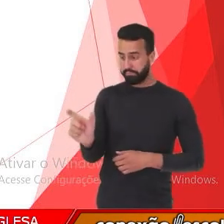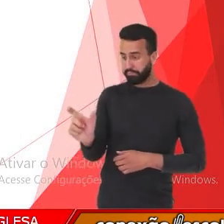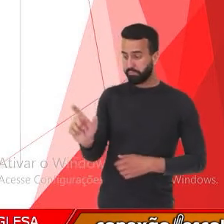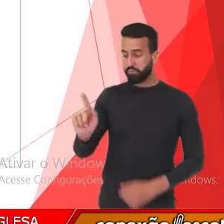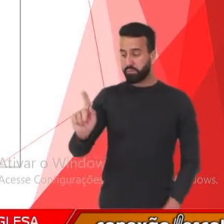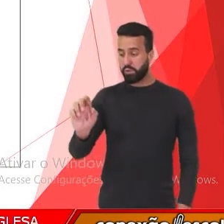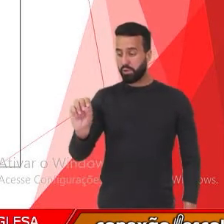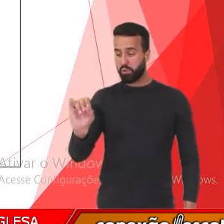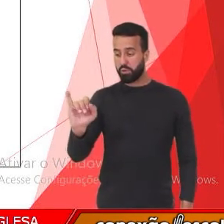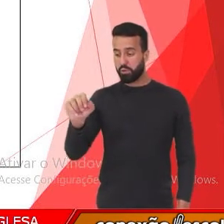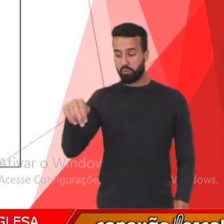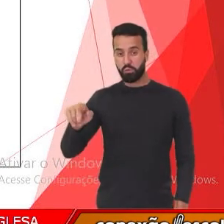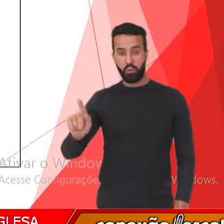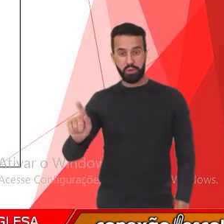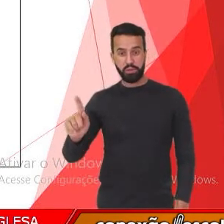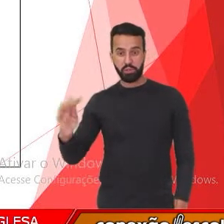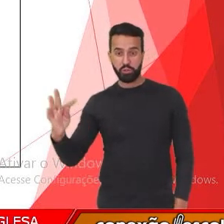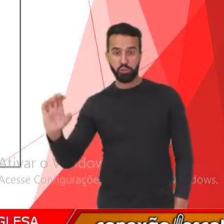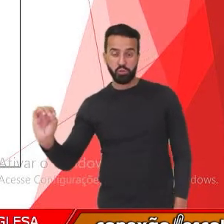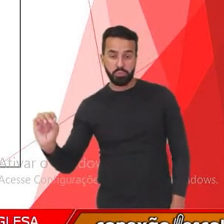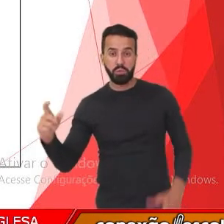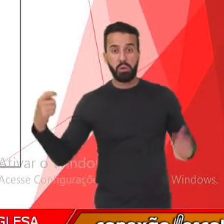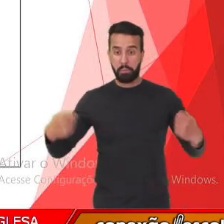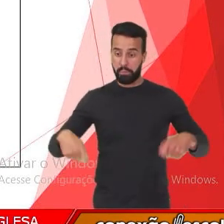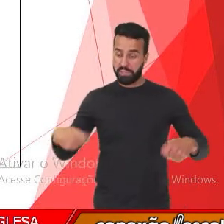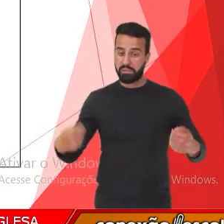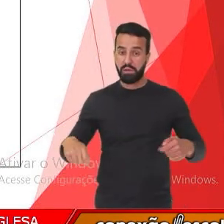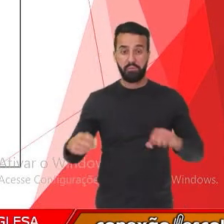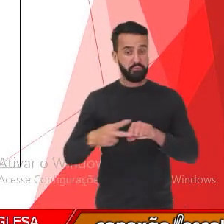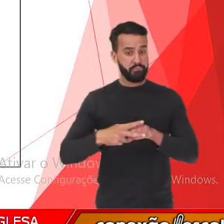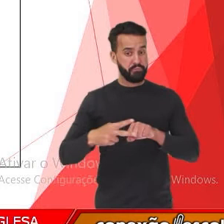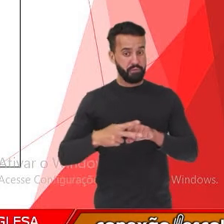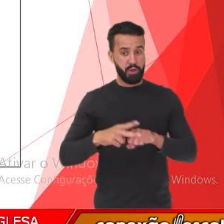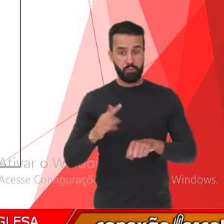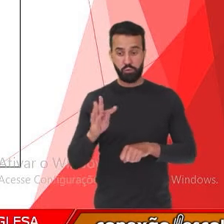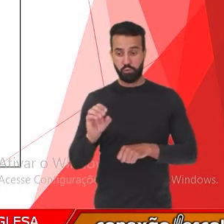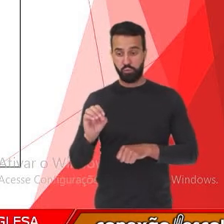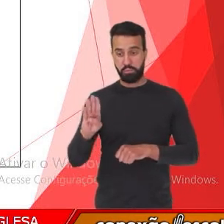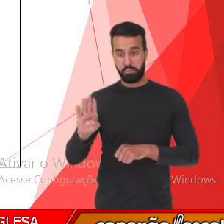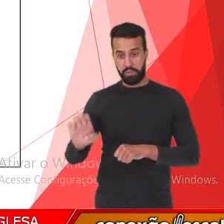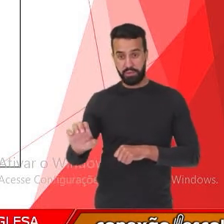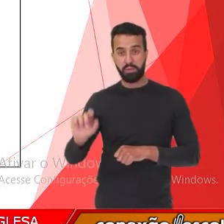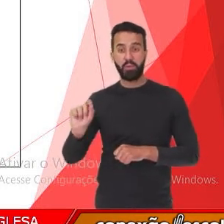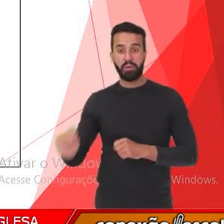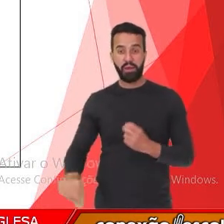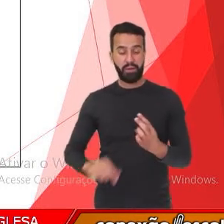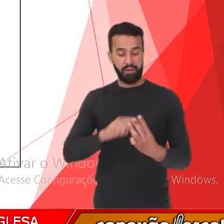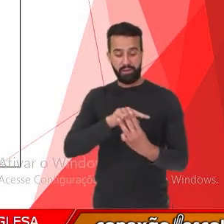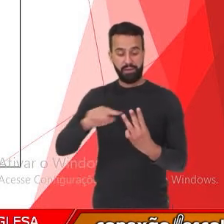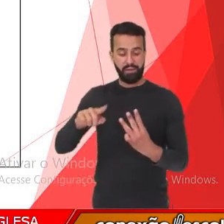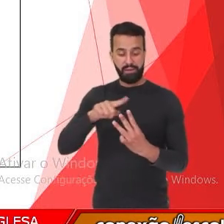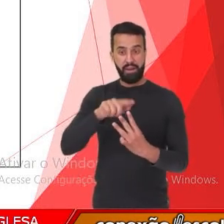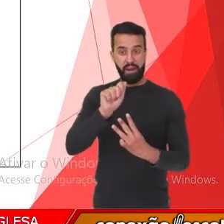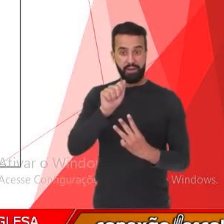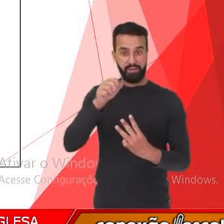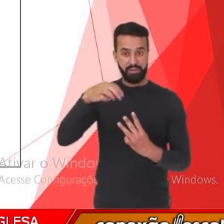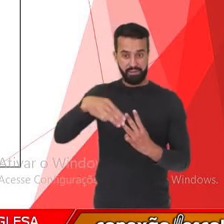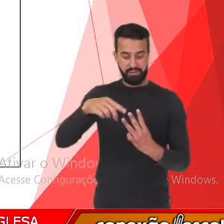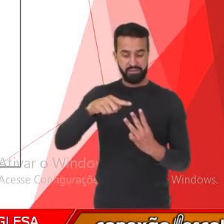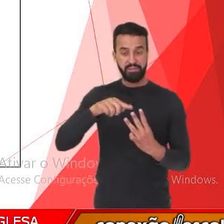pouco diferente, porque nós precisamos usar o verbo to be, que é o am, o is e o